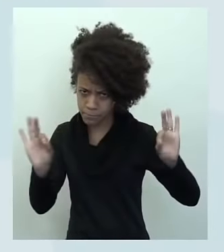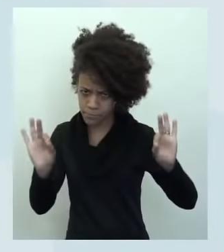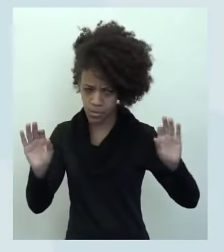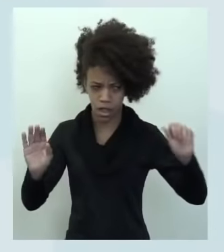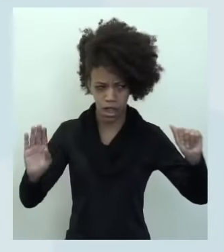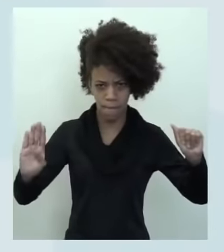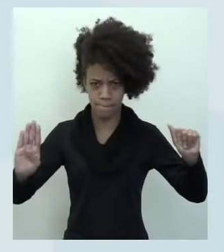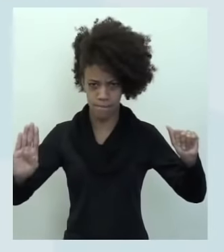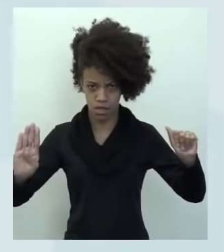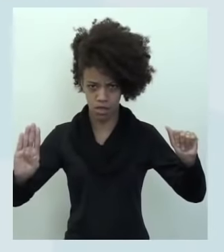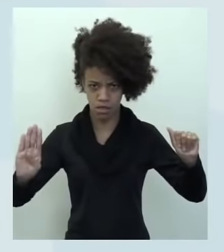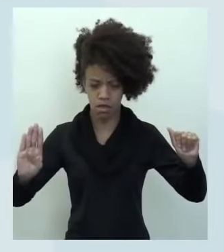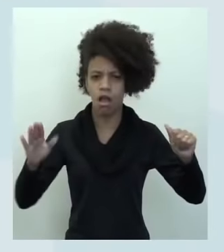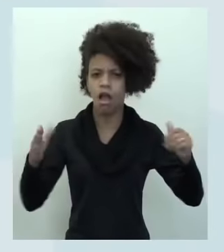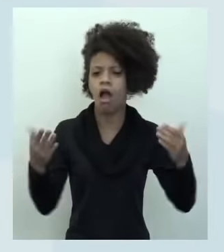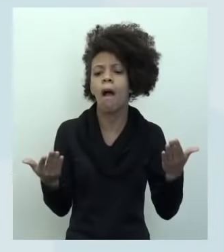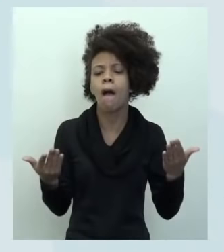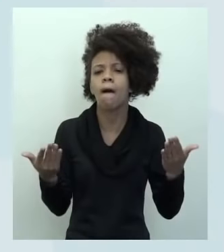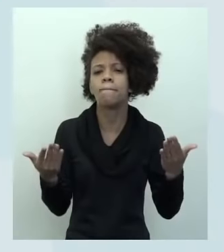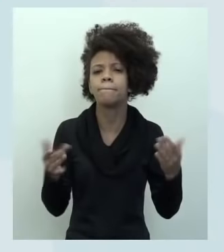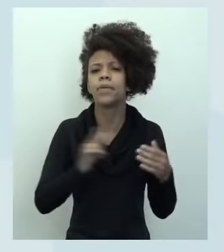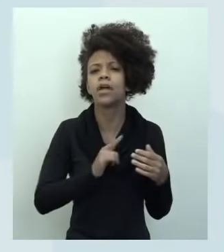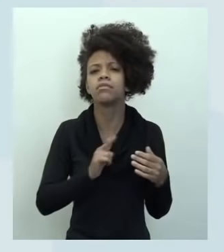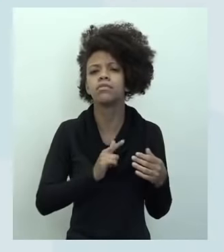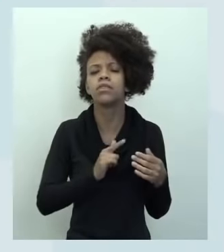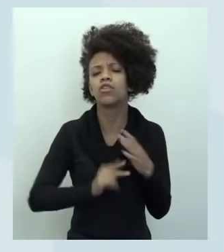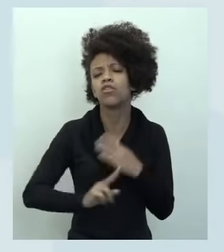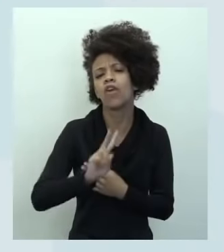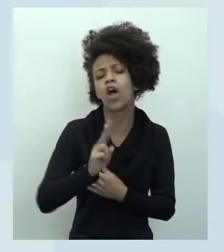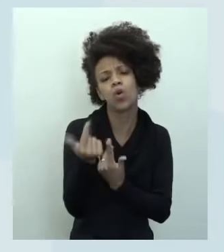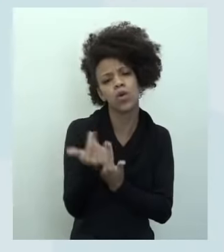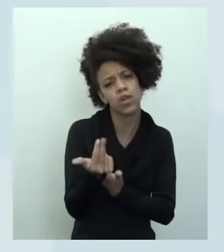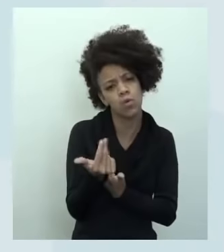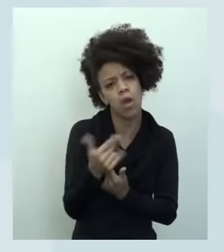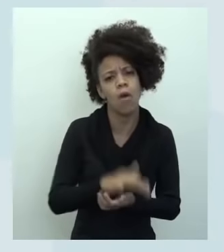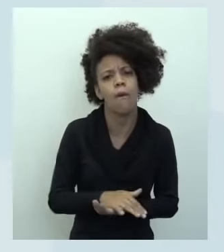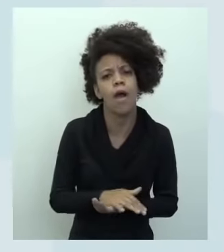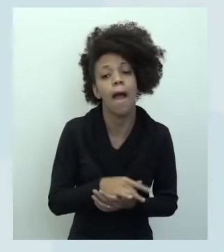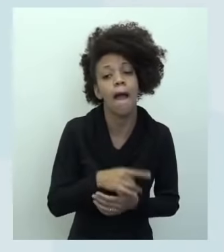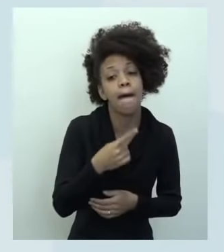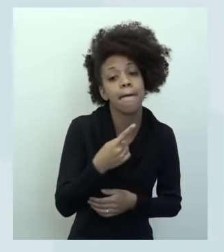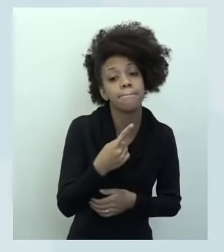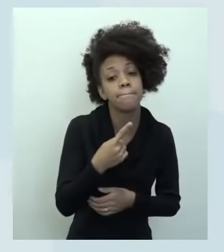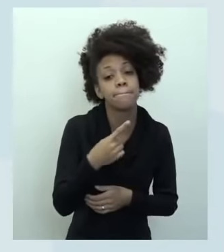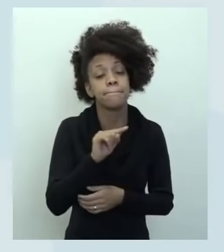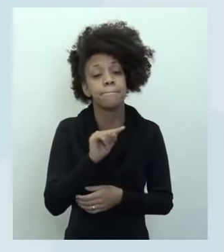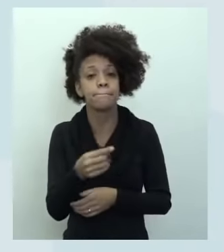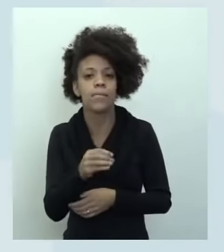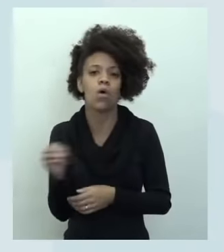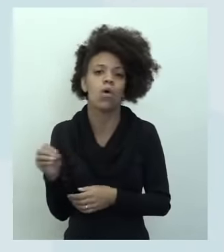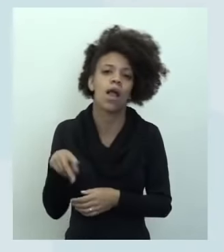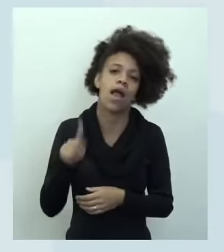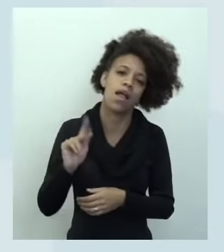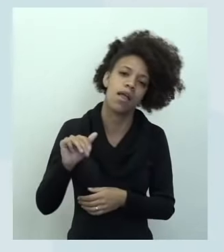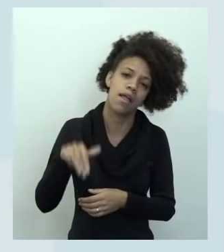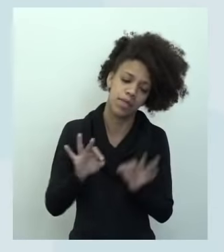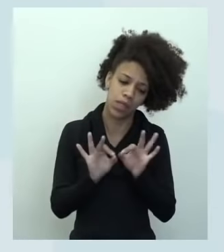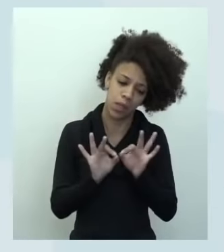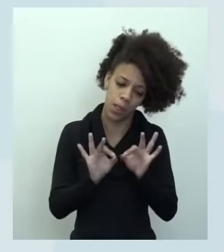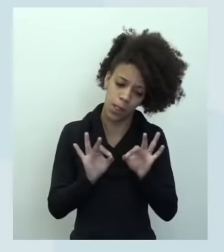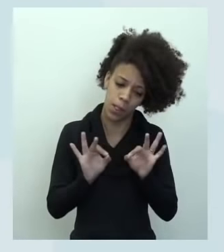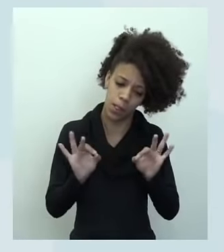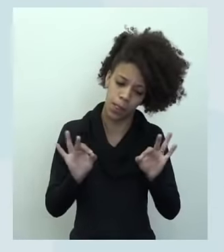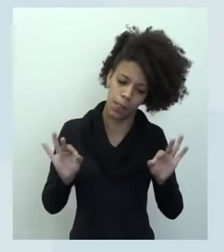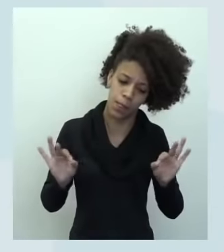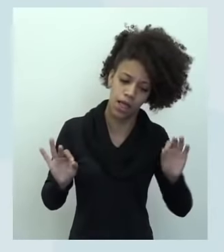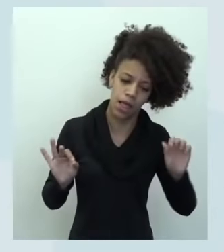essas 2 cidades, né, eu tenho aí um valor igual a 1.000 quilômetros. Então, a distância em linha reta da